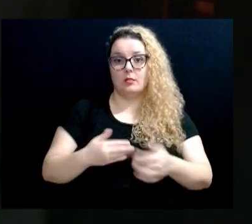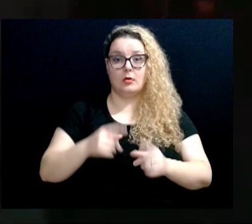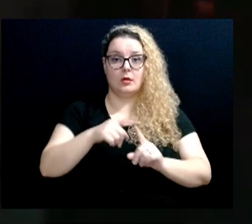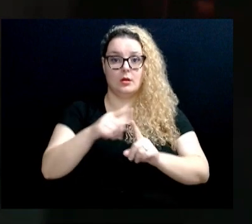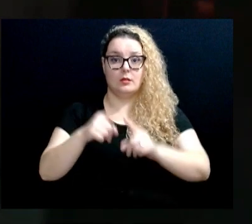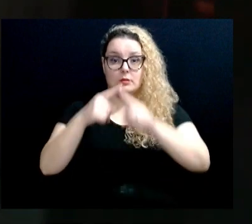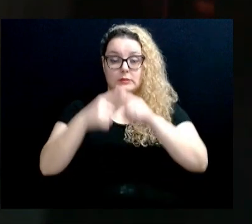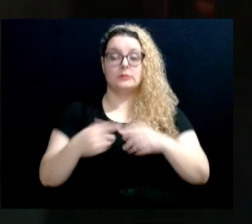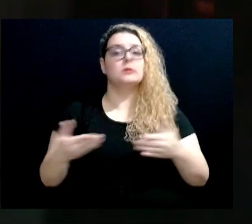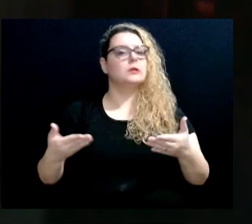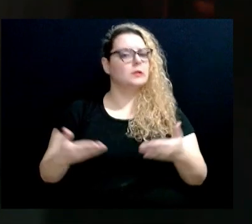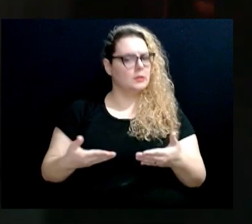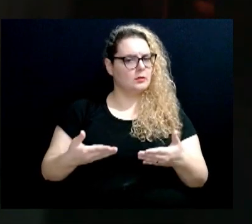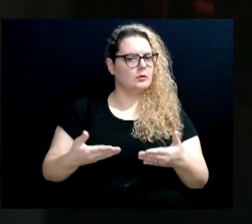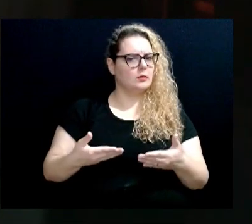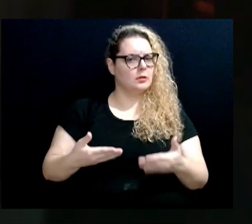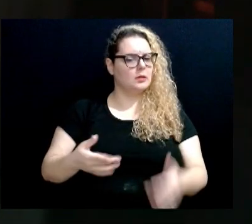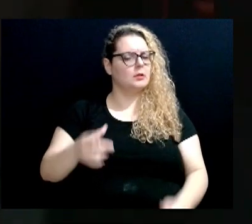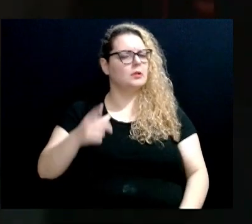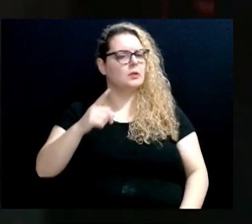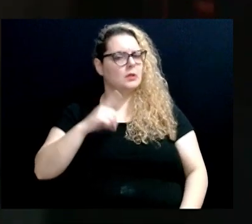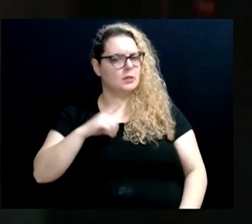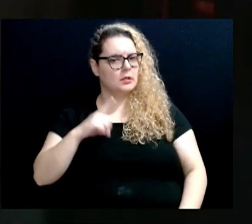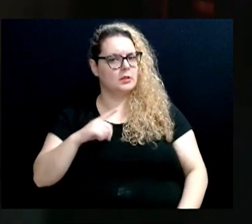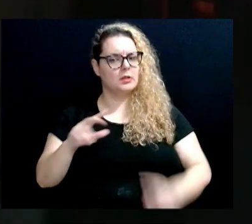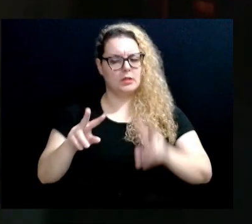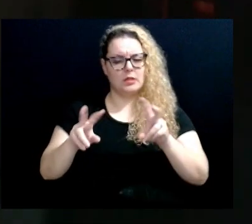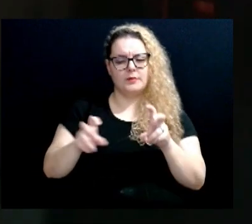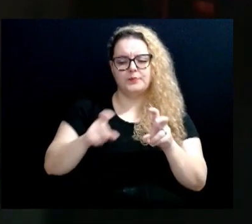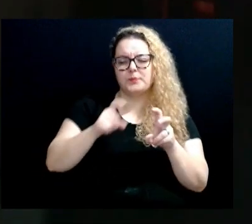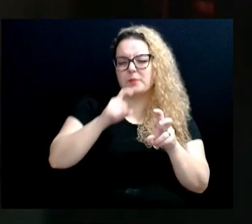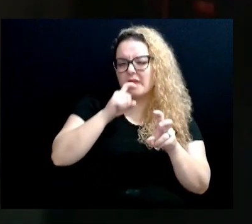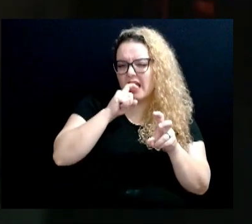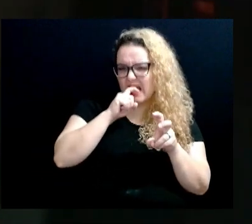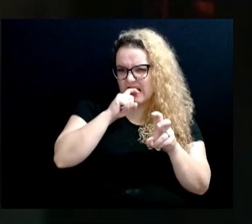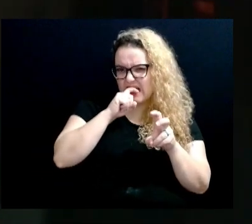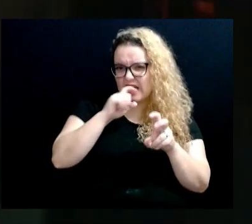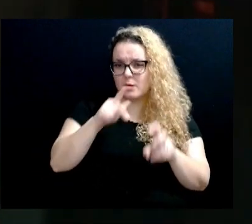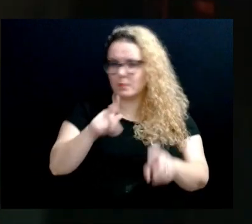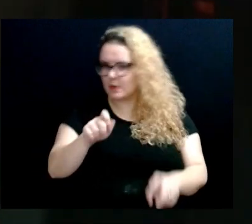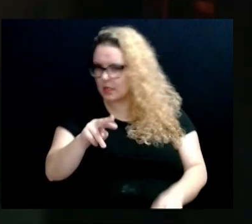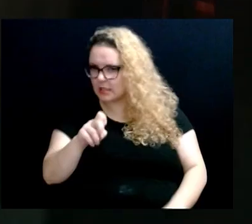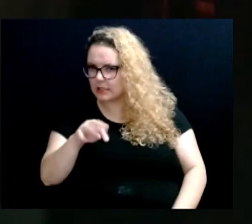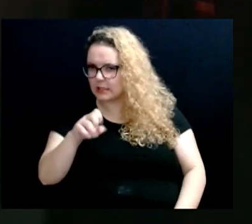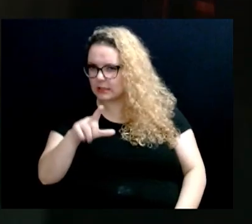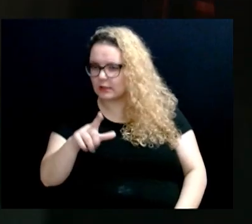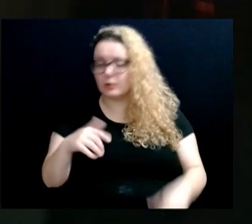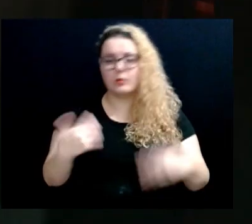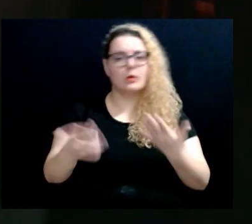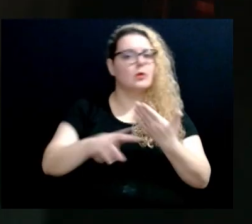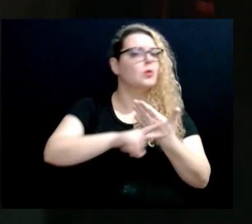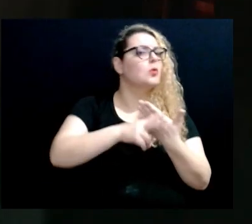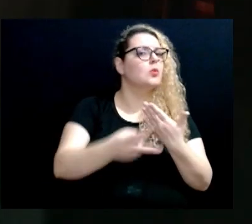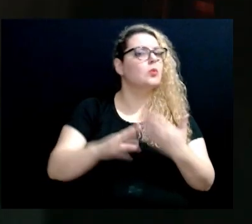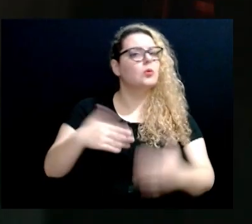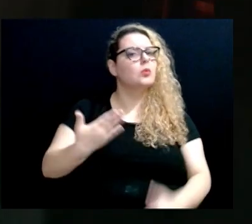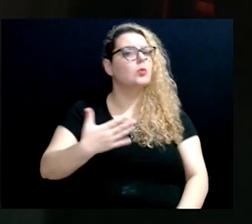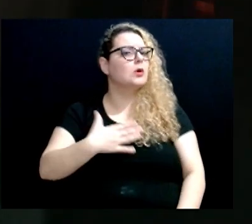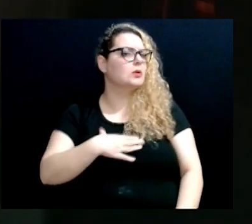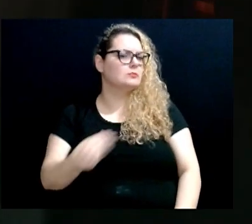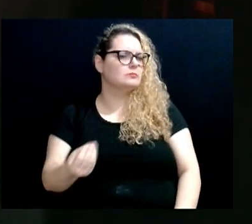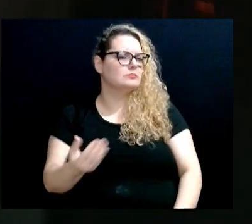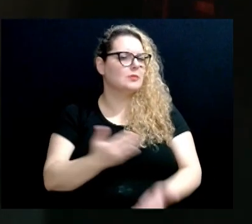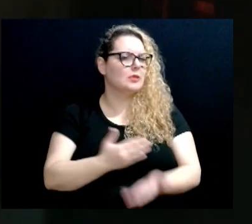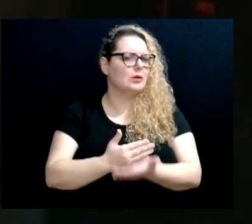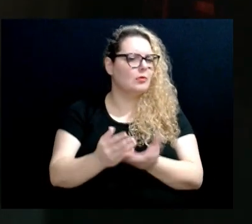existe mesmo a chamada inveja parental? E quais são os impactos quando um filho passa a ser